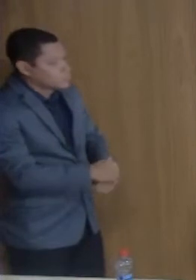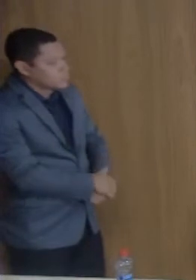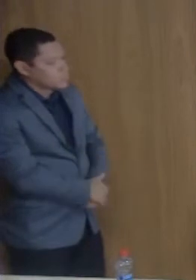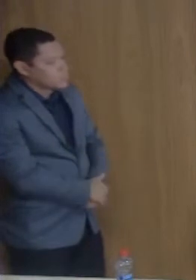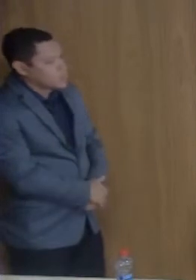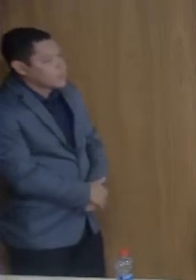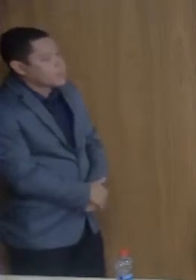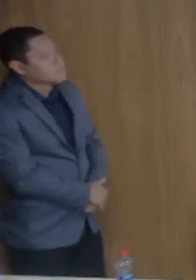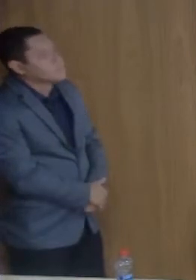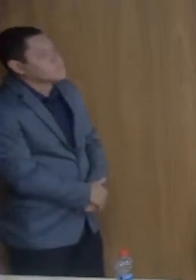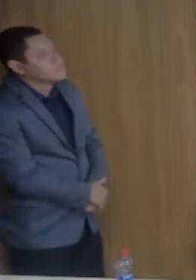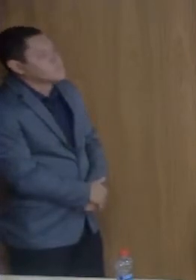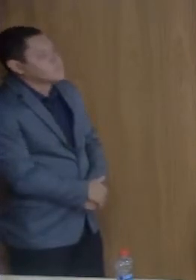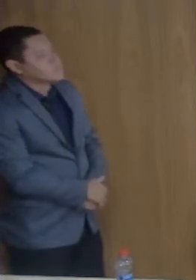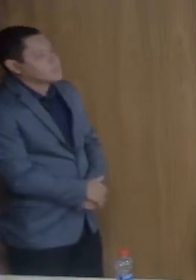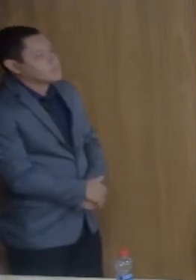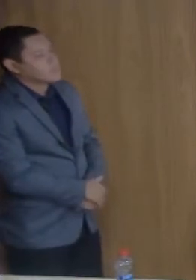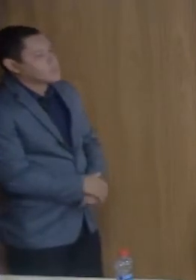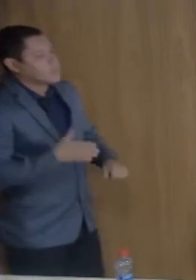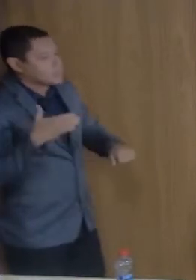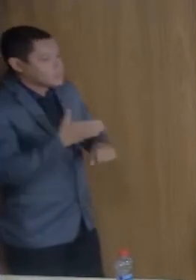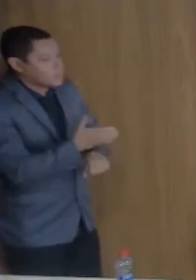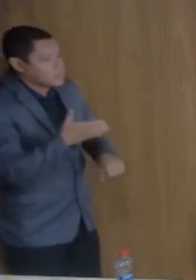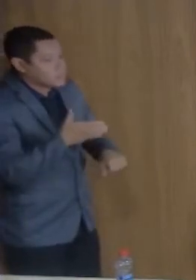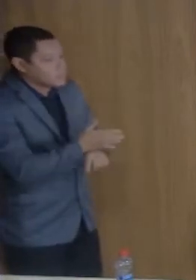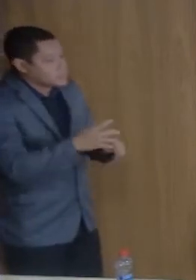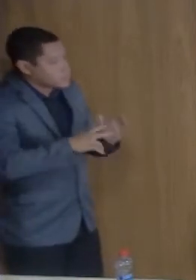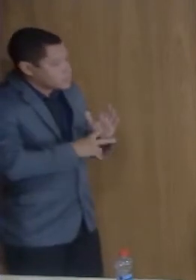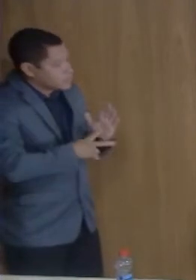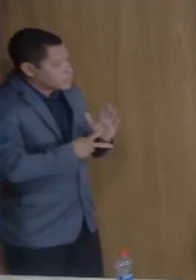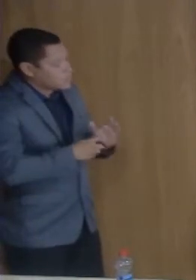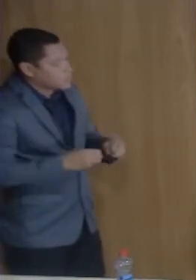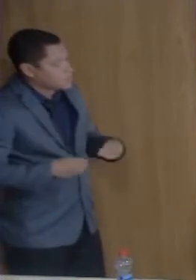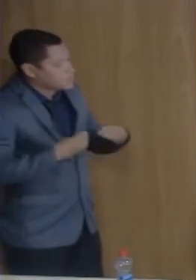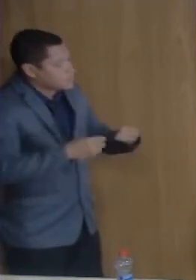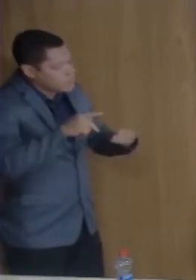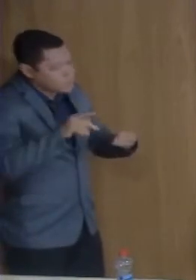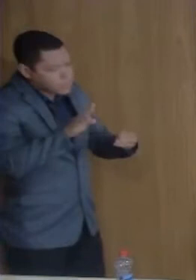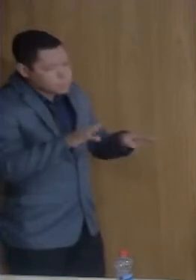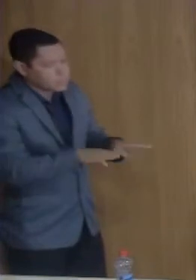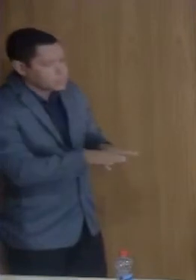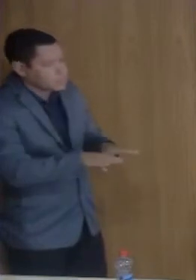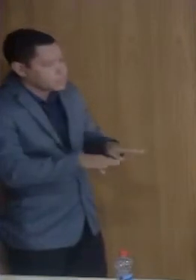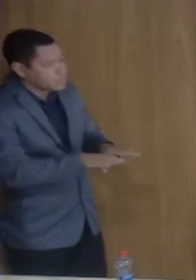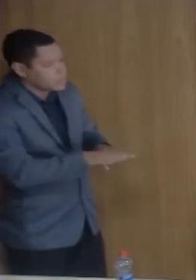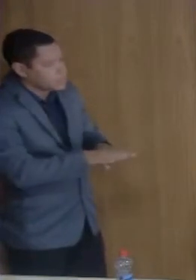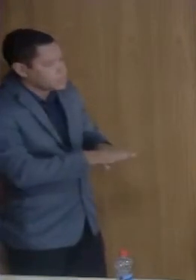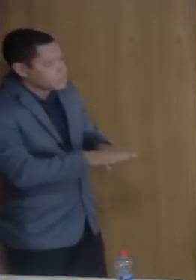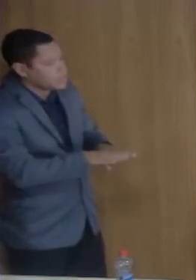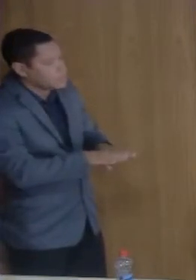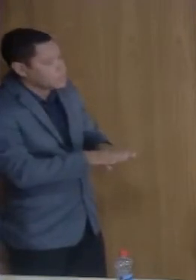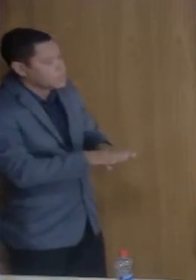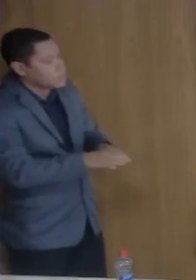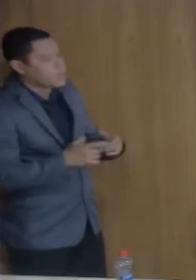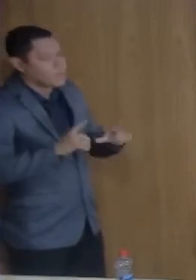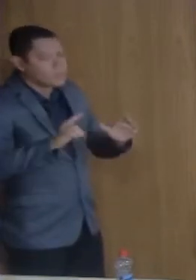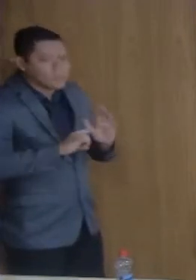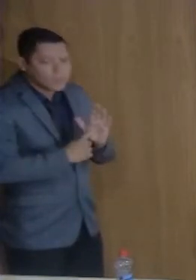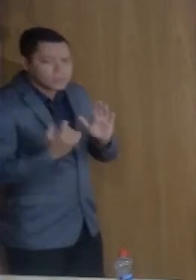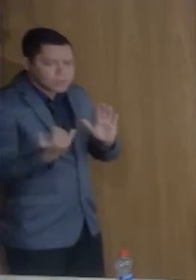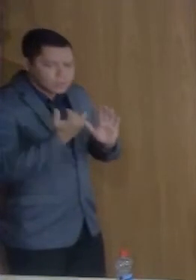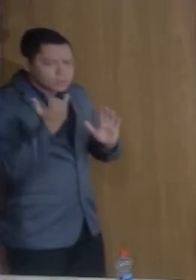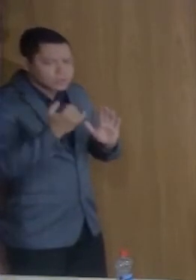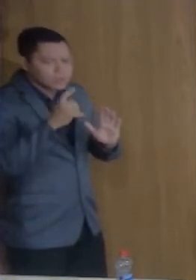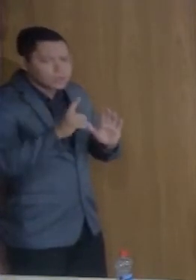Conselho, que teve a participação dos sindicatos e do Ministério Público. Outro ponto não menos importante é o levantamento